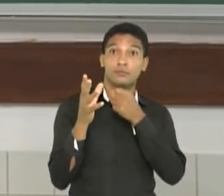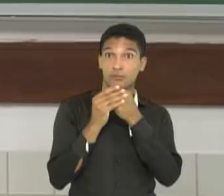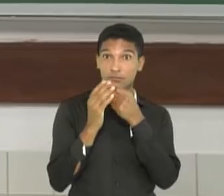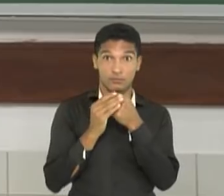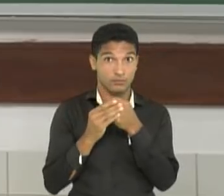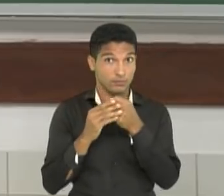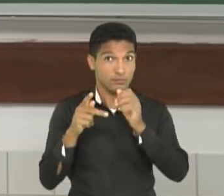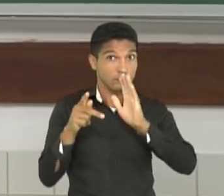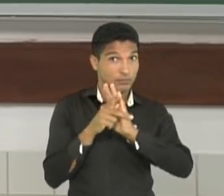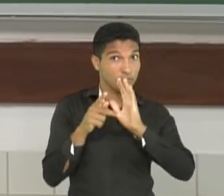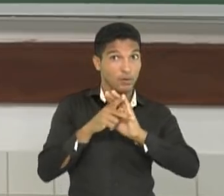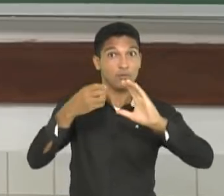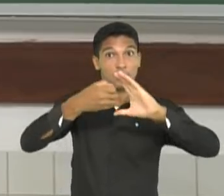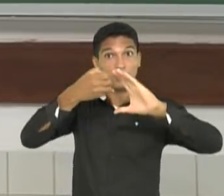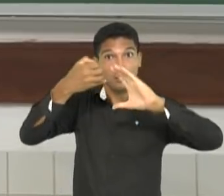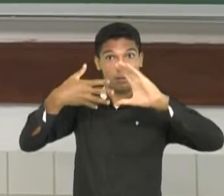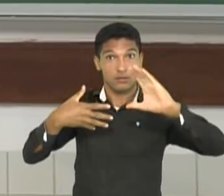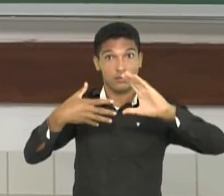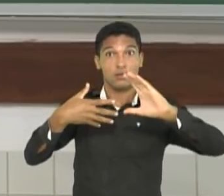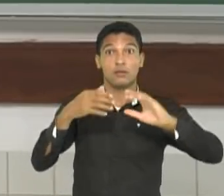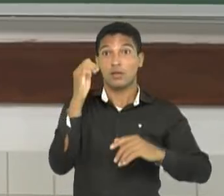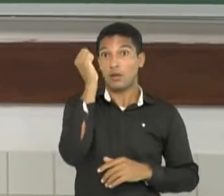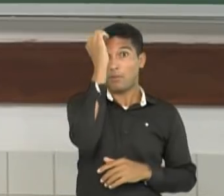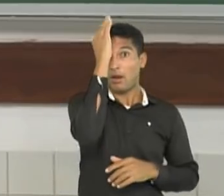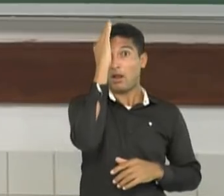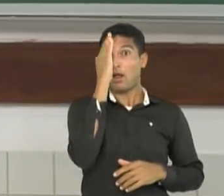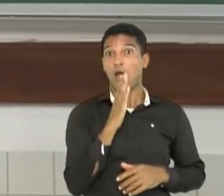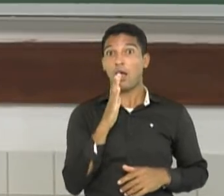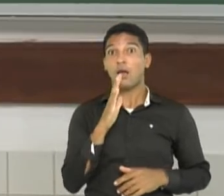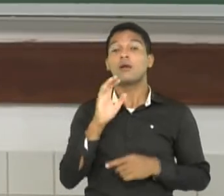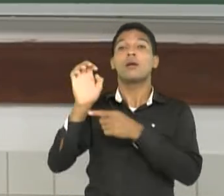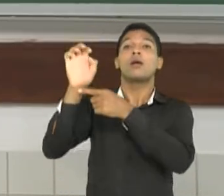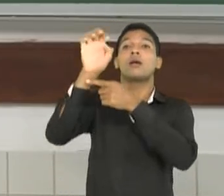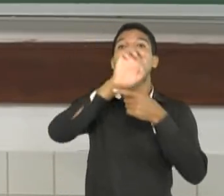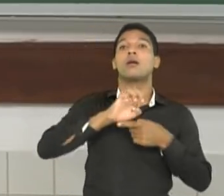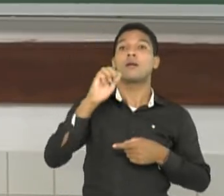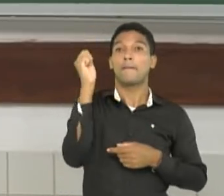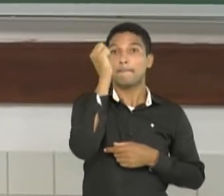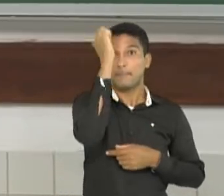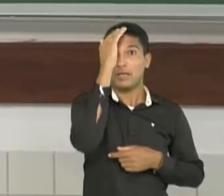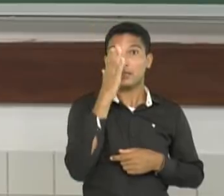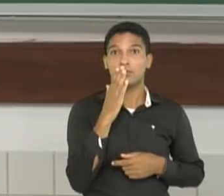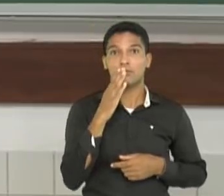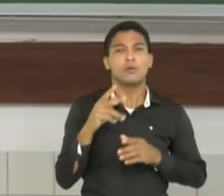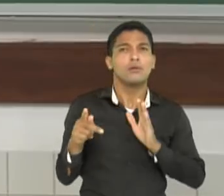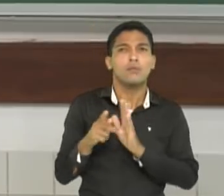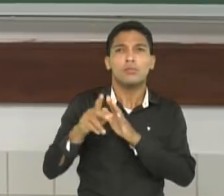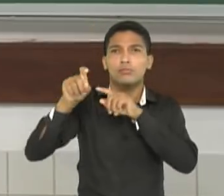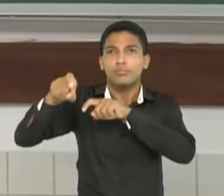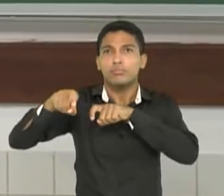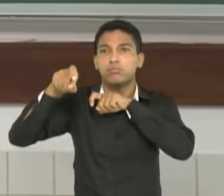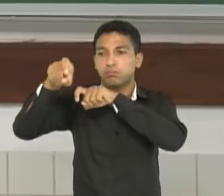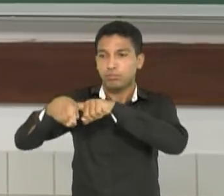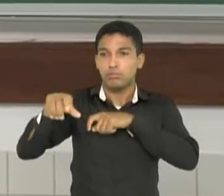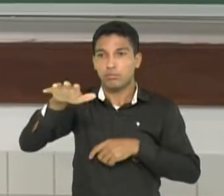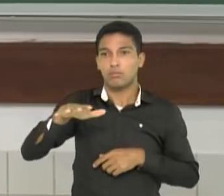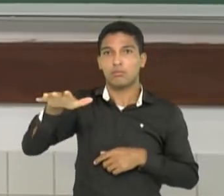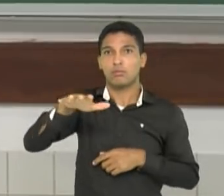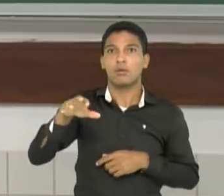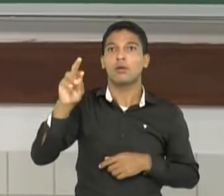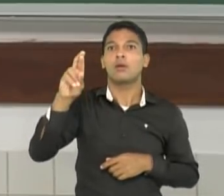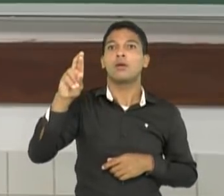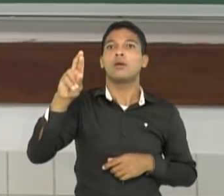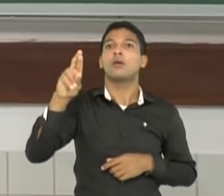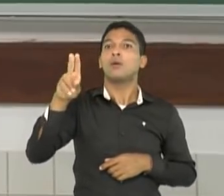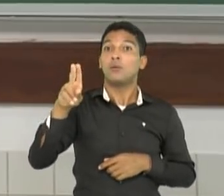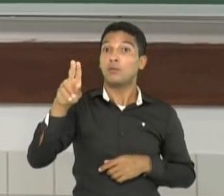conhecimento em relação ao território brasileiro e agora a gente vai focar um pouquinho no espaço rural, então vamos conhecer algumas características específicas